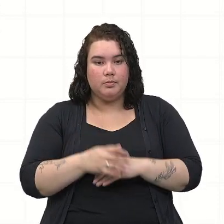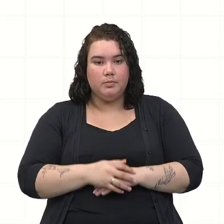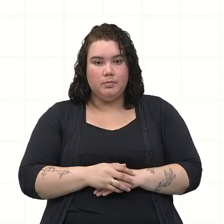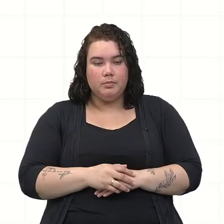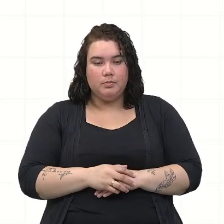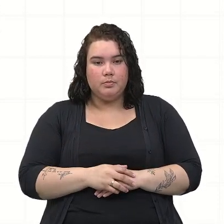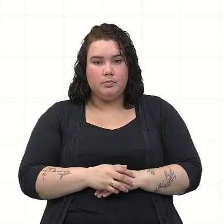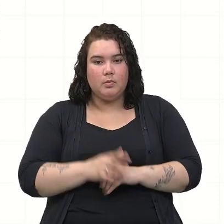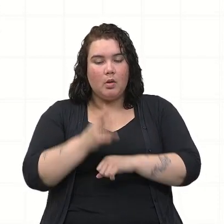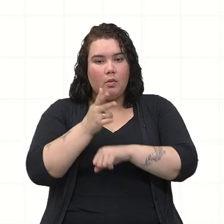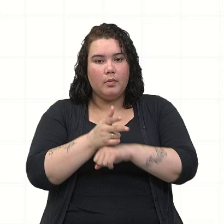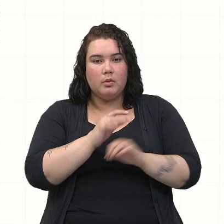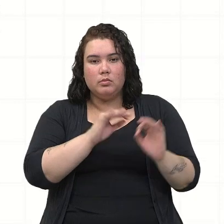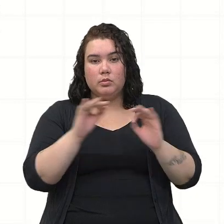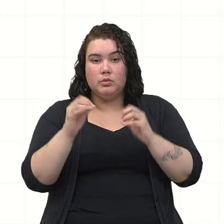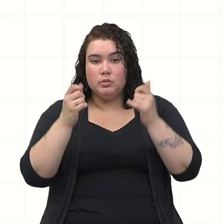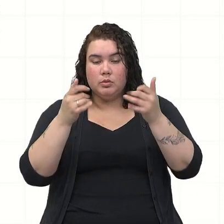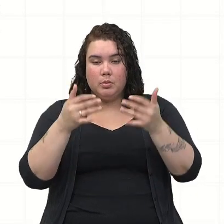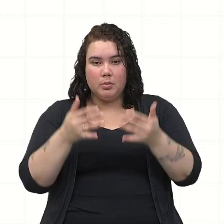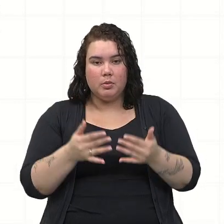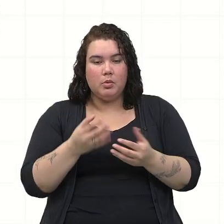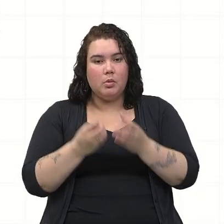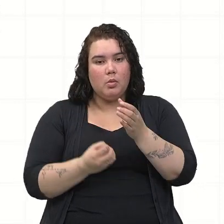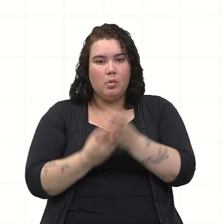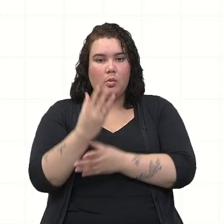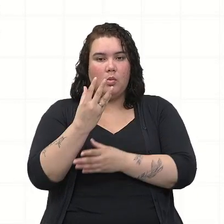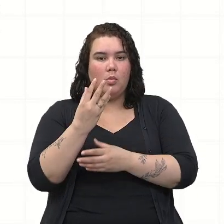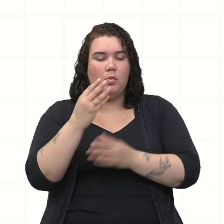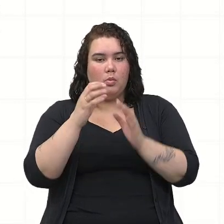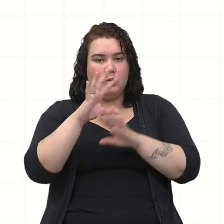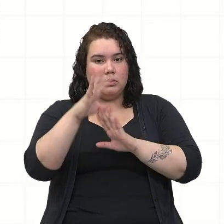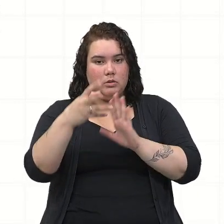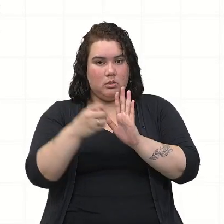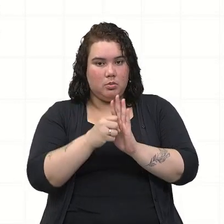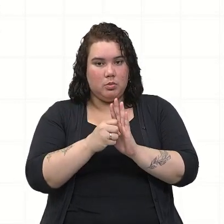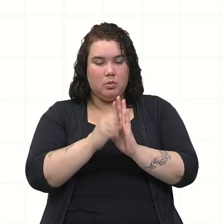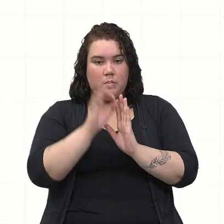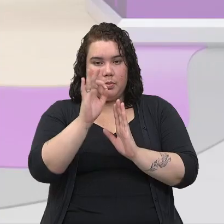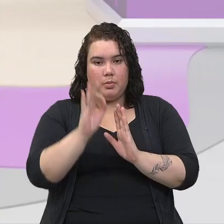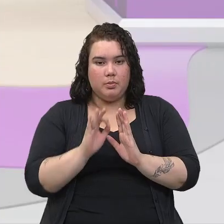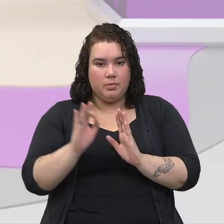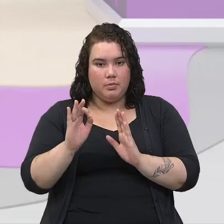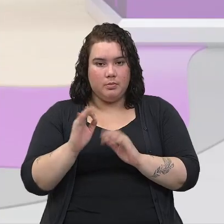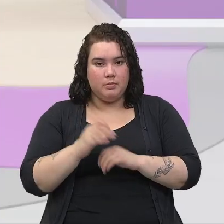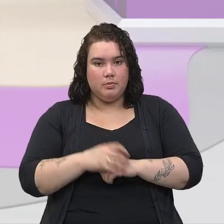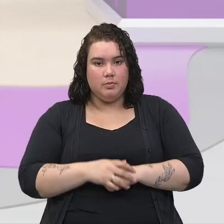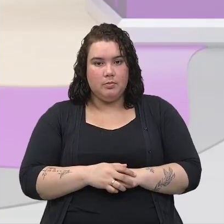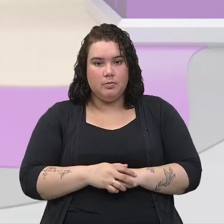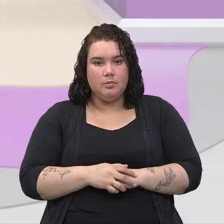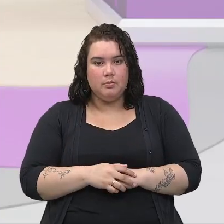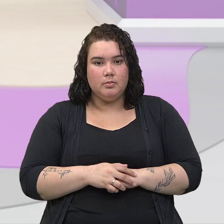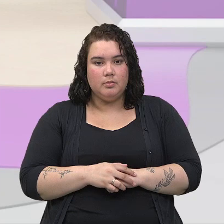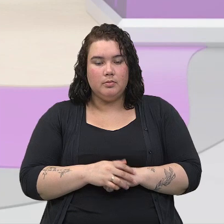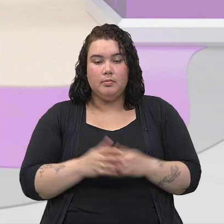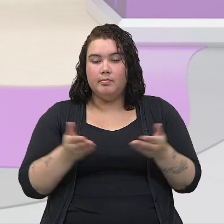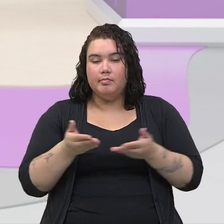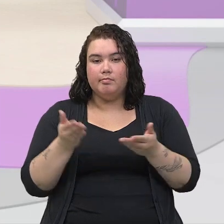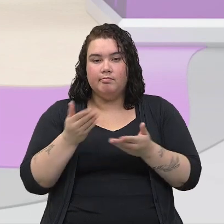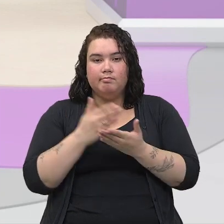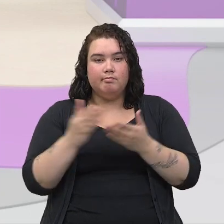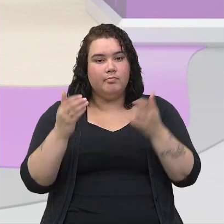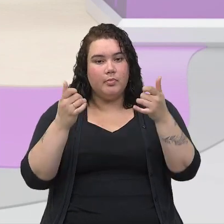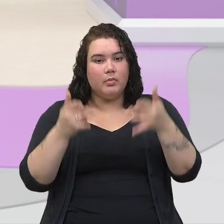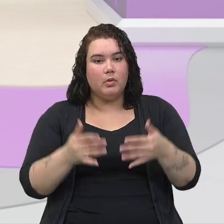um vídeo falando justamente sobre essa história do símbolo da porcentagem. Vamos lá. Muito bem, estamos falando do símbolo da